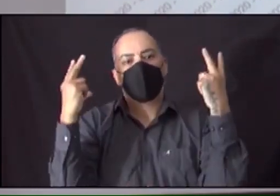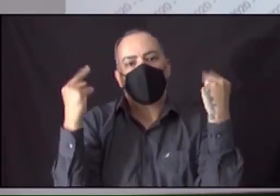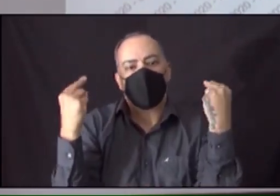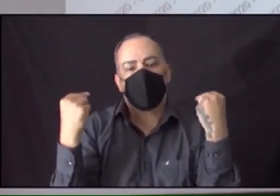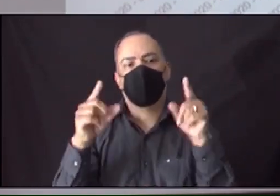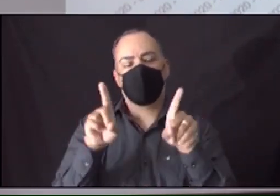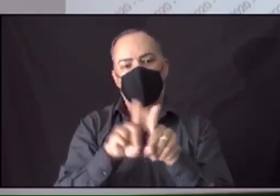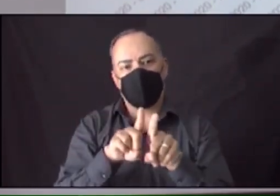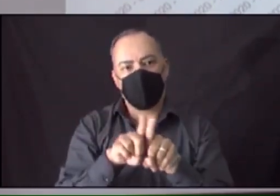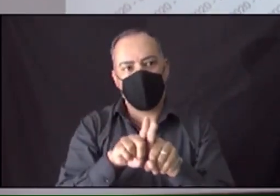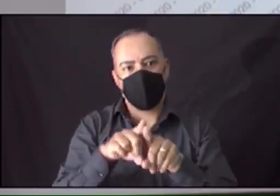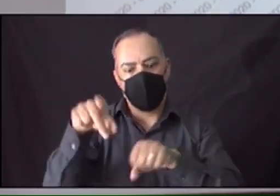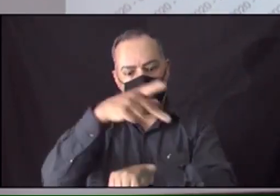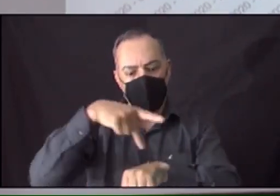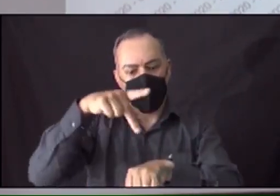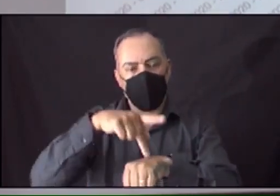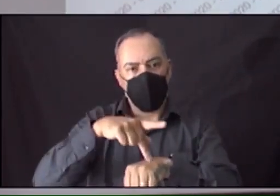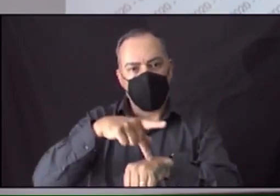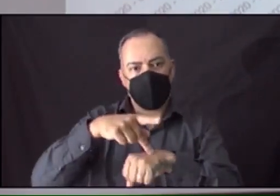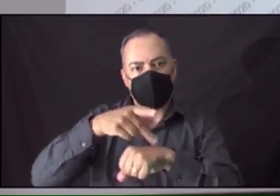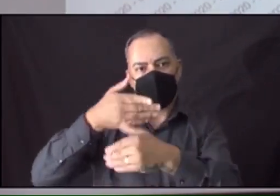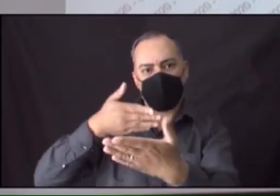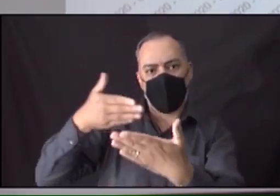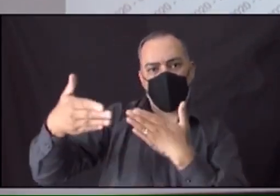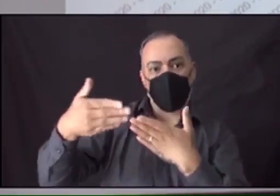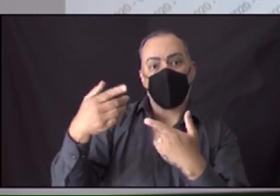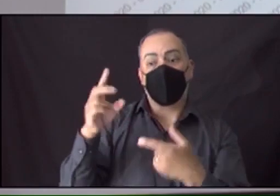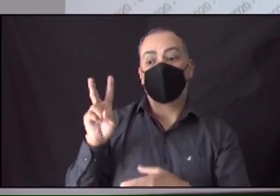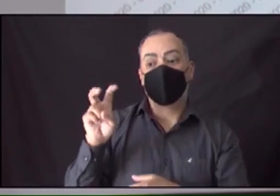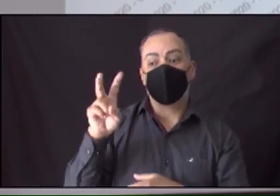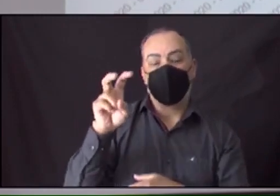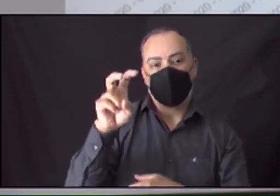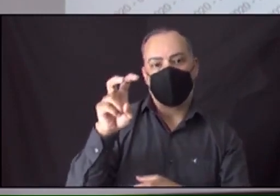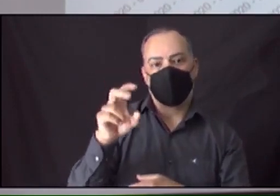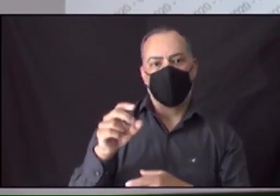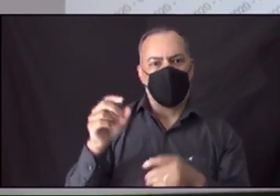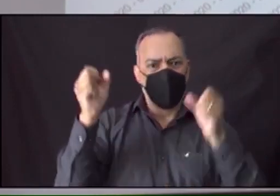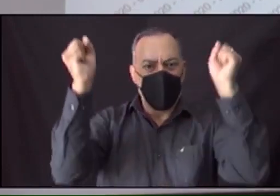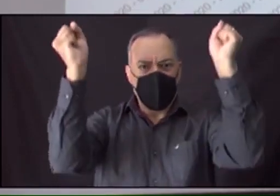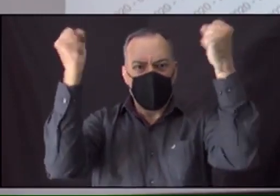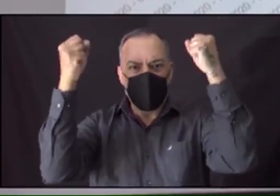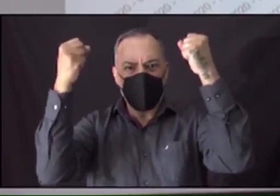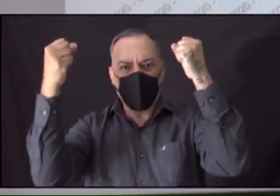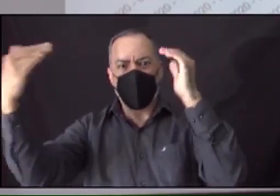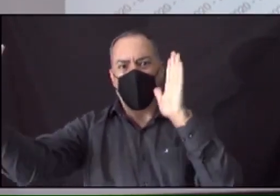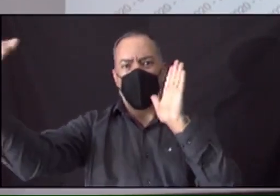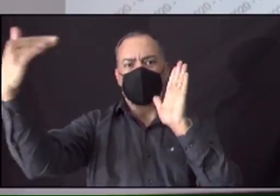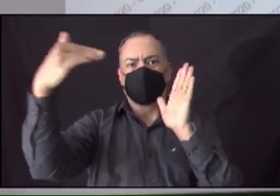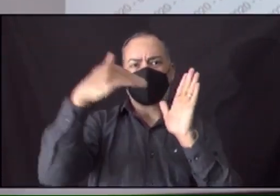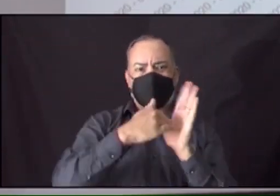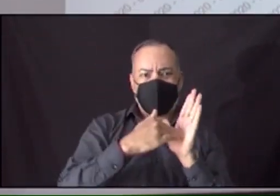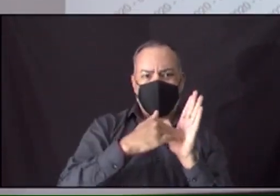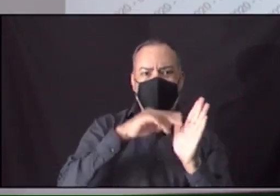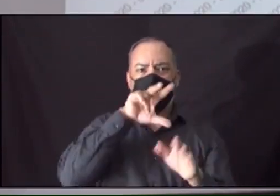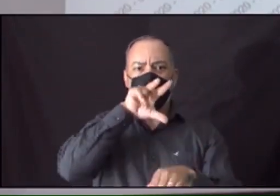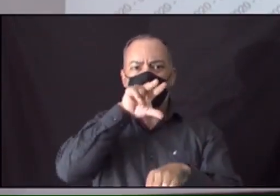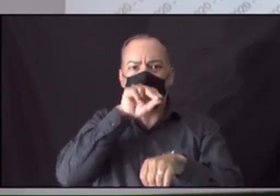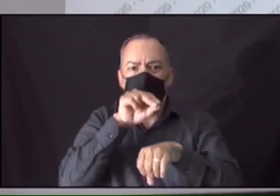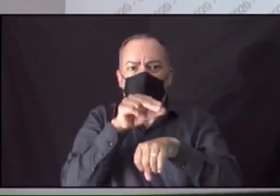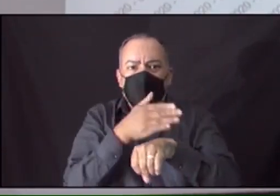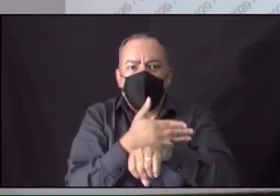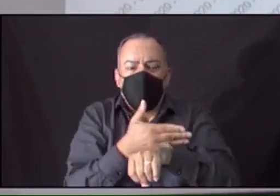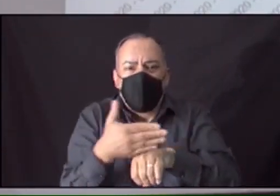entre países, com a velocidade do vírus. Imagine nós, Chapecó, Pato Branco, né, o